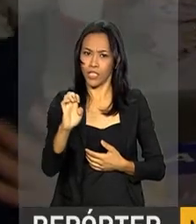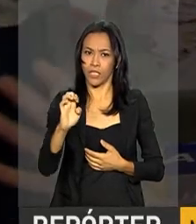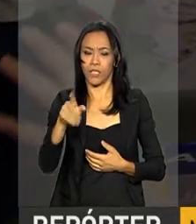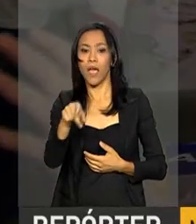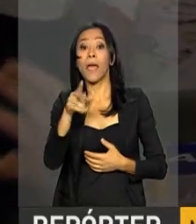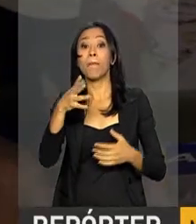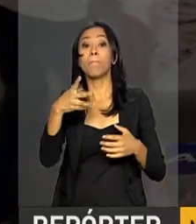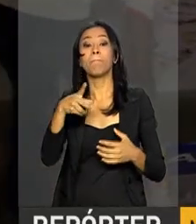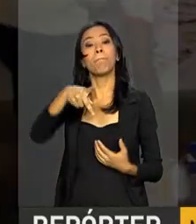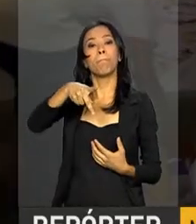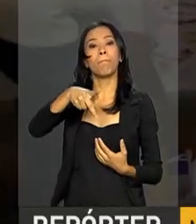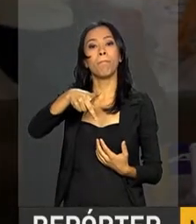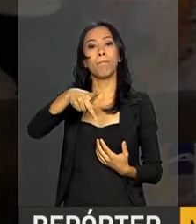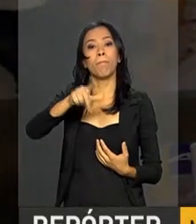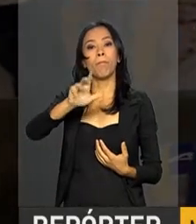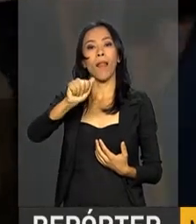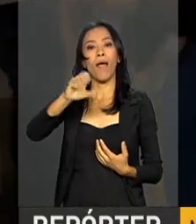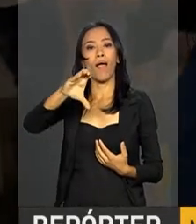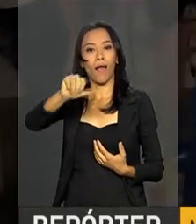solares, que